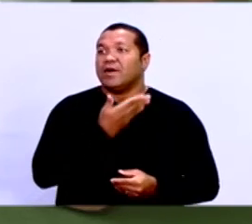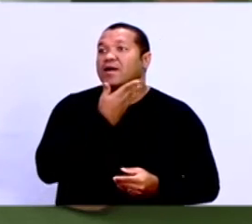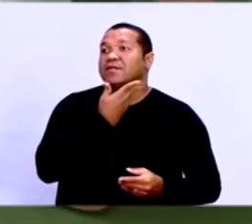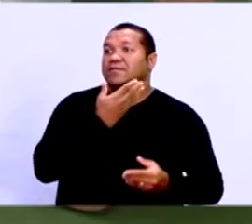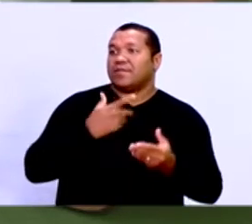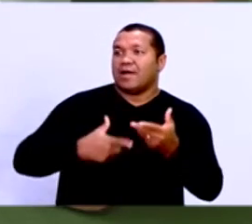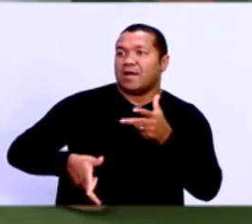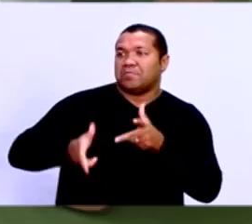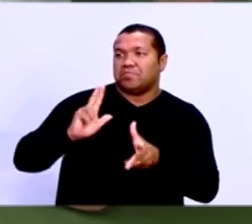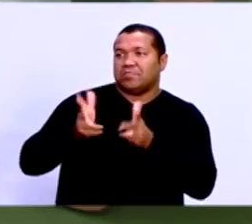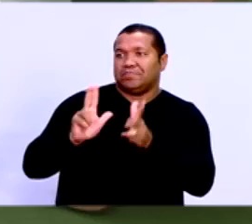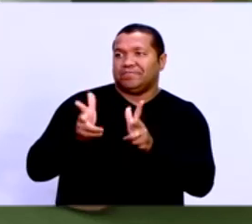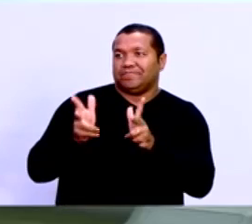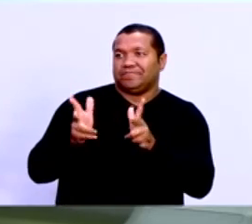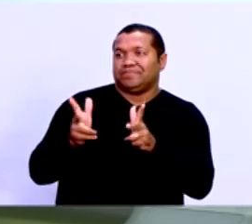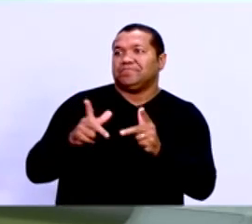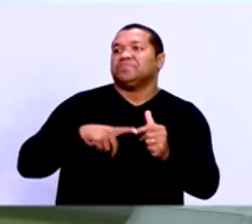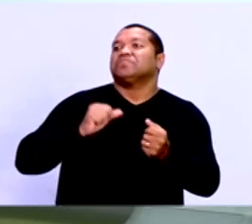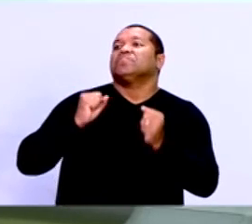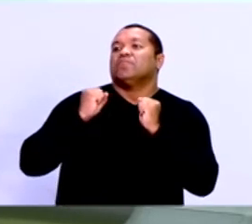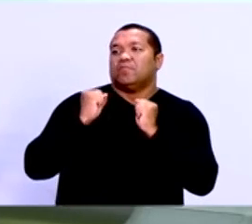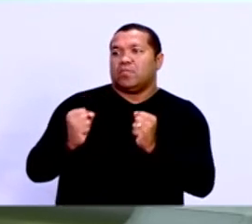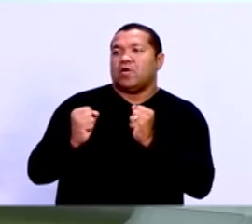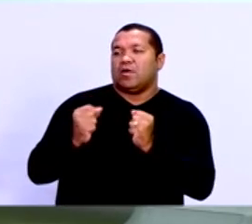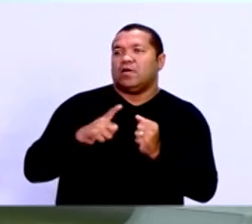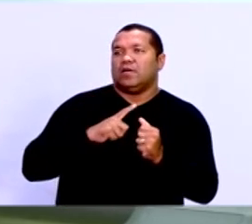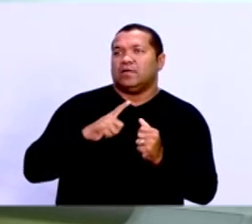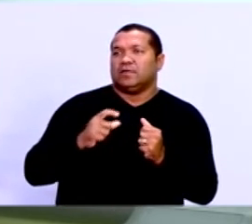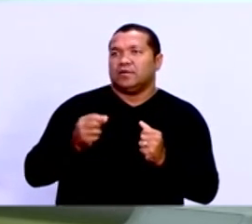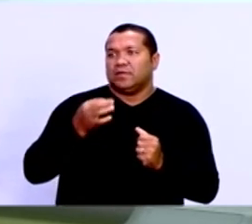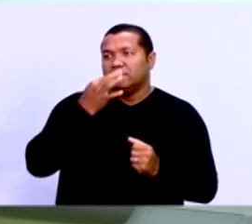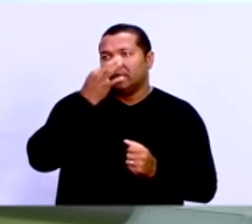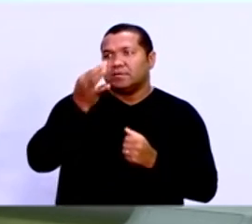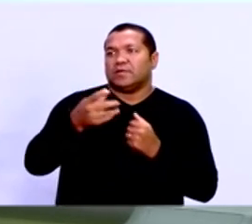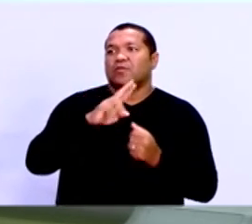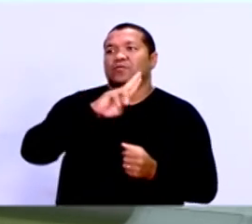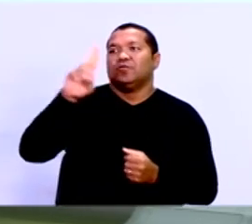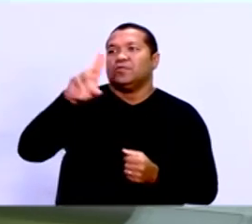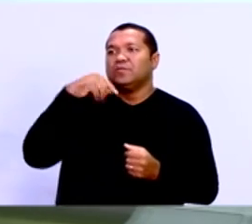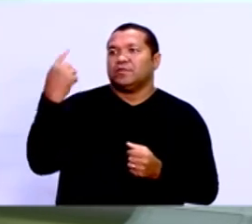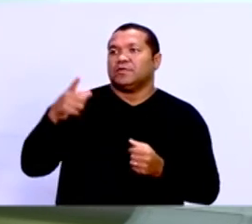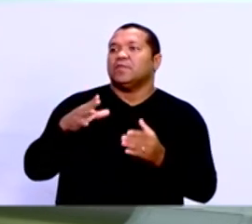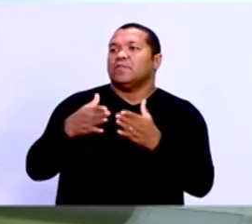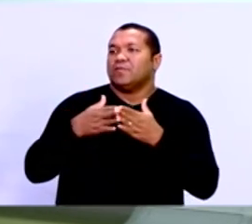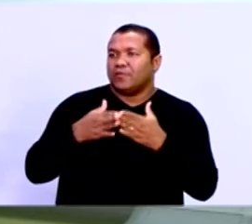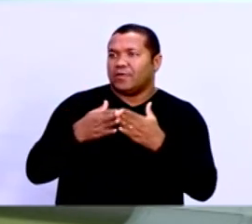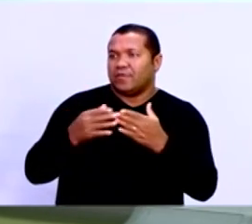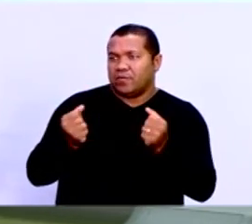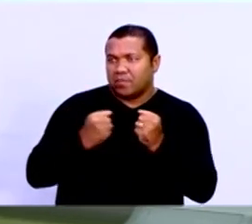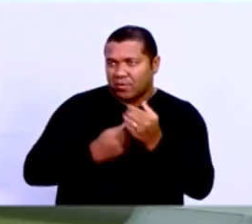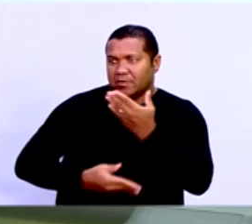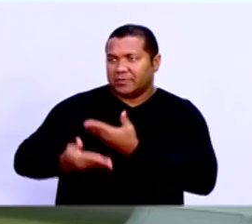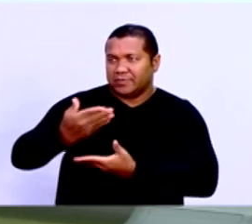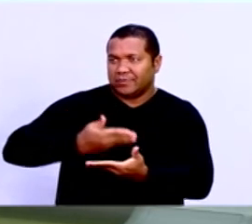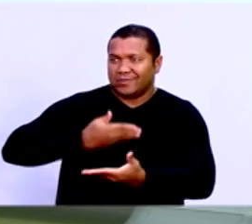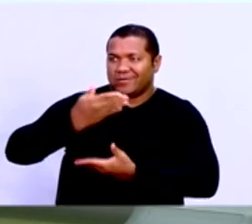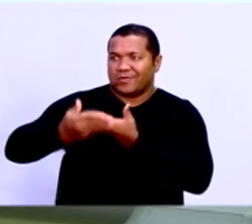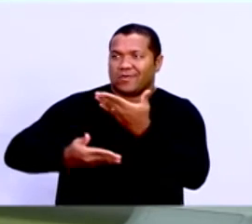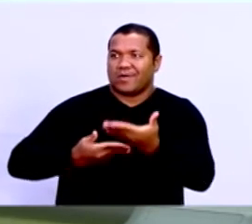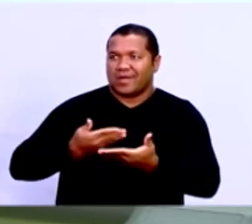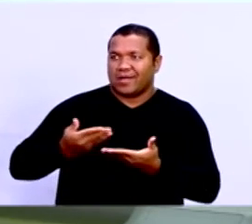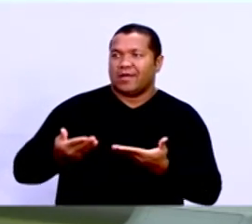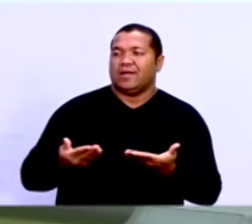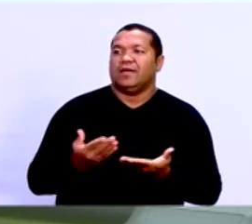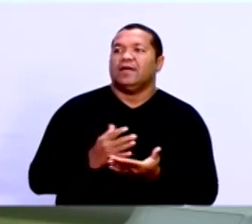vocês a gente vai citar o nome de vocês aqui tá eu peço muito mesmo que vocês participem ali com a gente